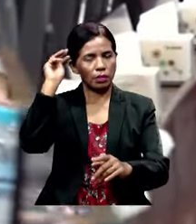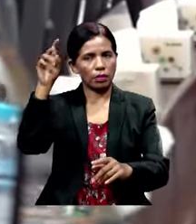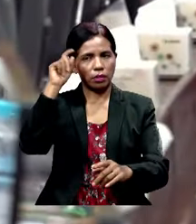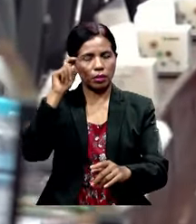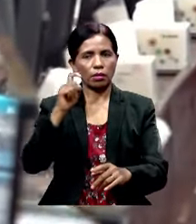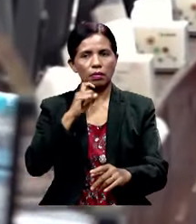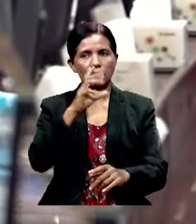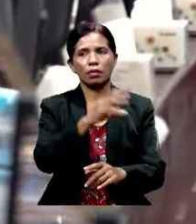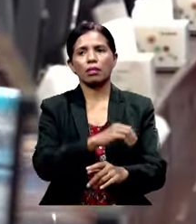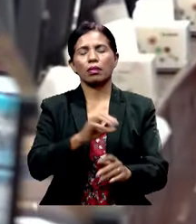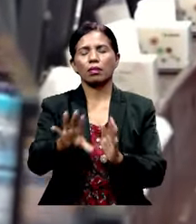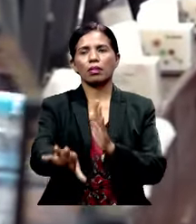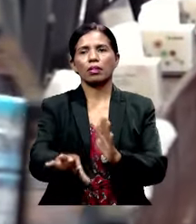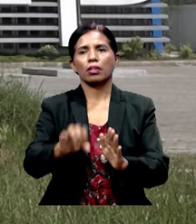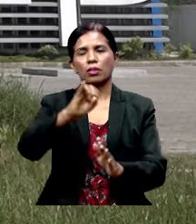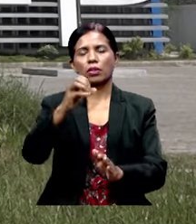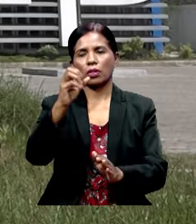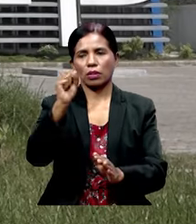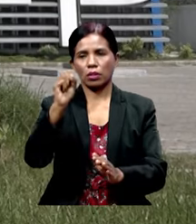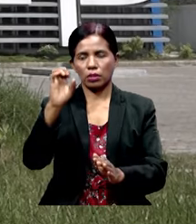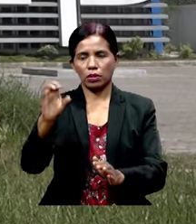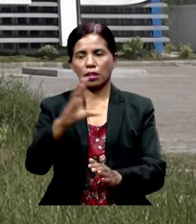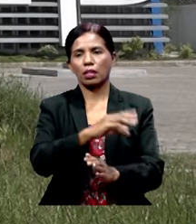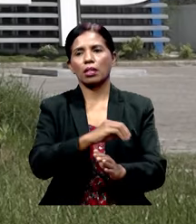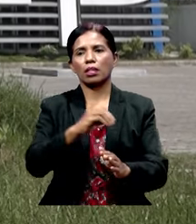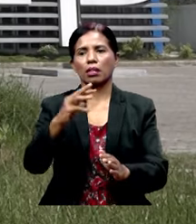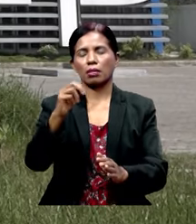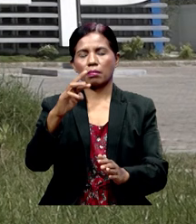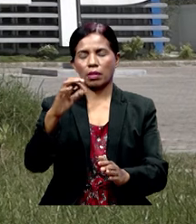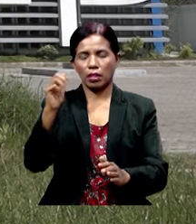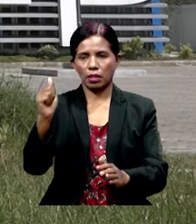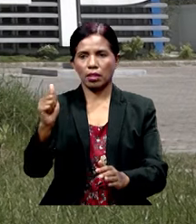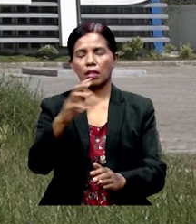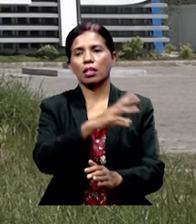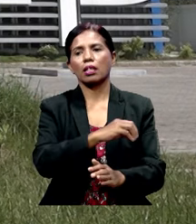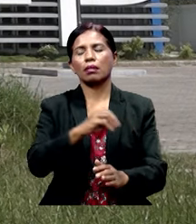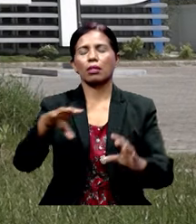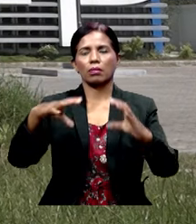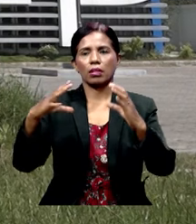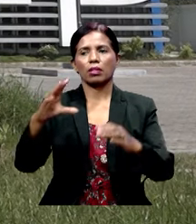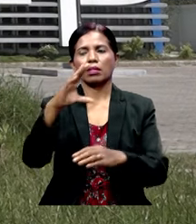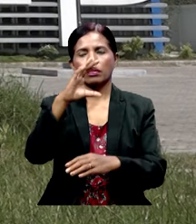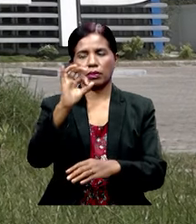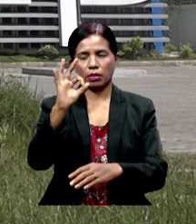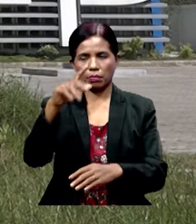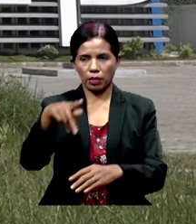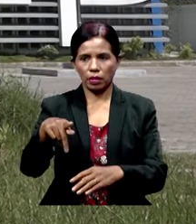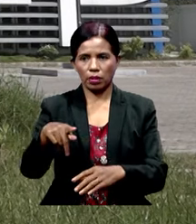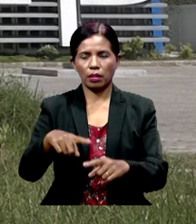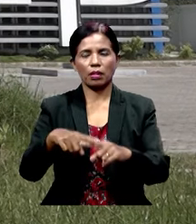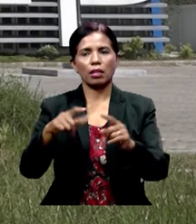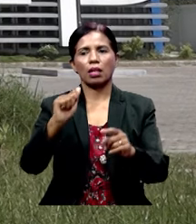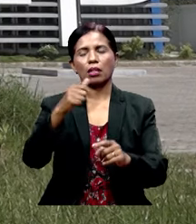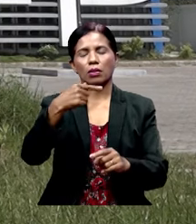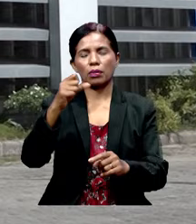Alassana Guzmão, onde nomeia José Telo Soares Cristóvão, Maria Domingues Alves, para comissário da Comissão Função Pública, no